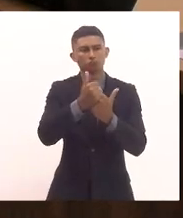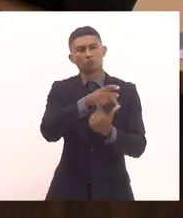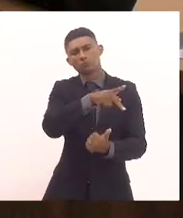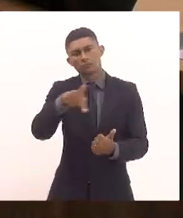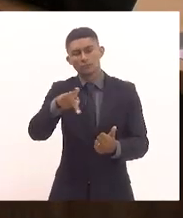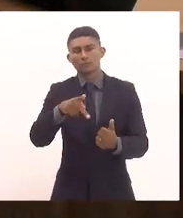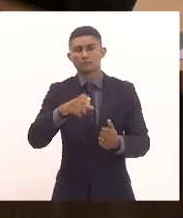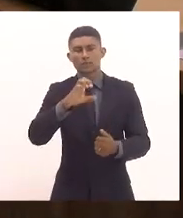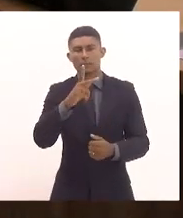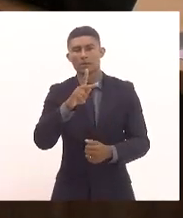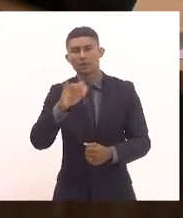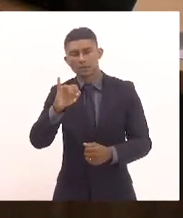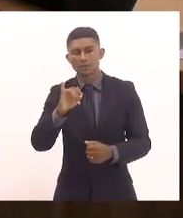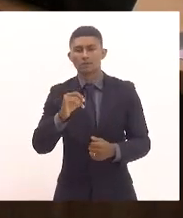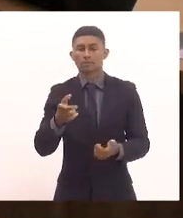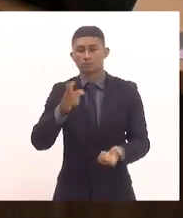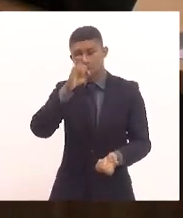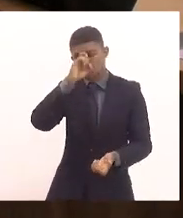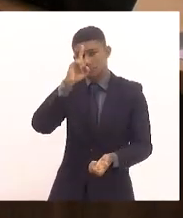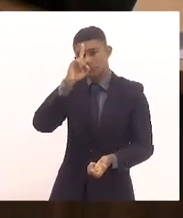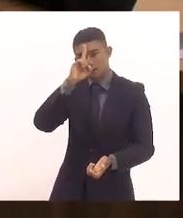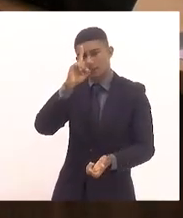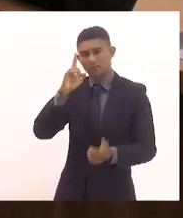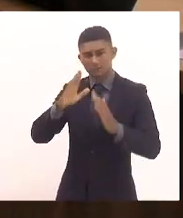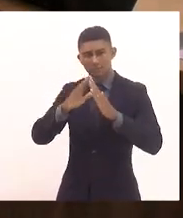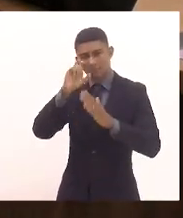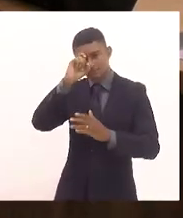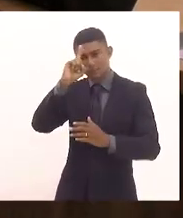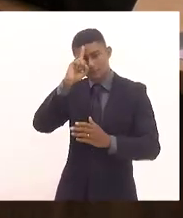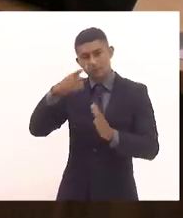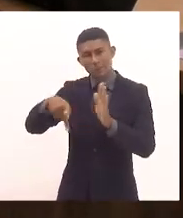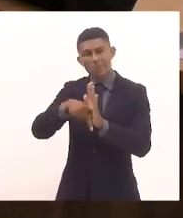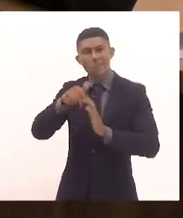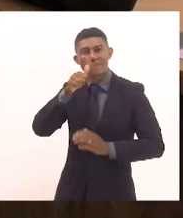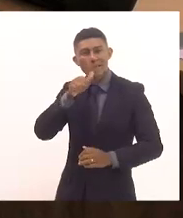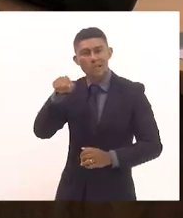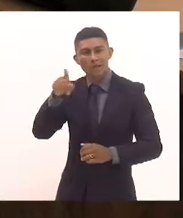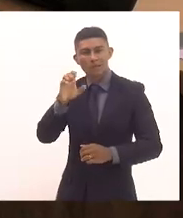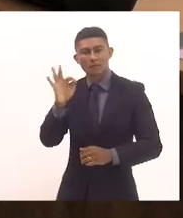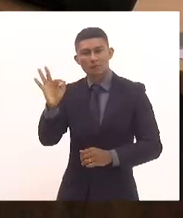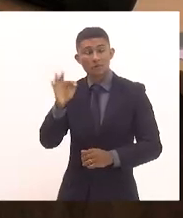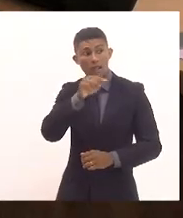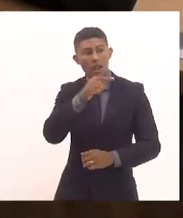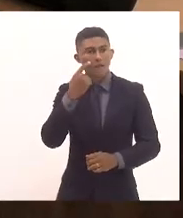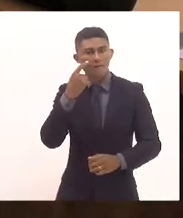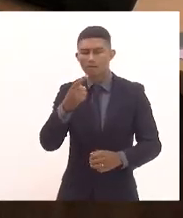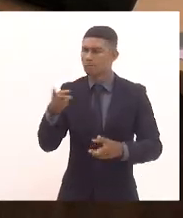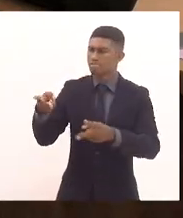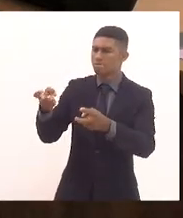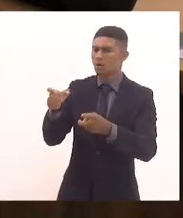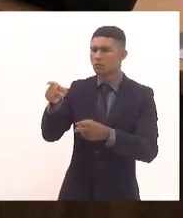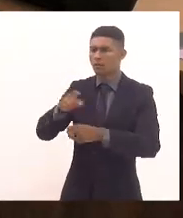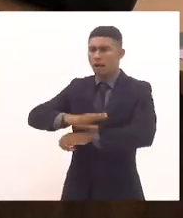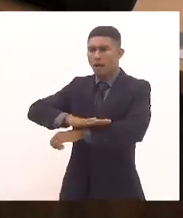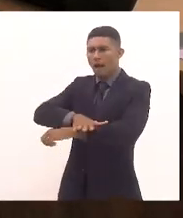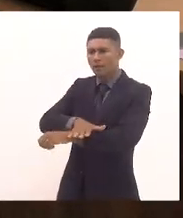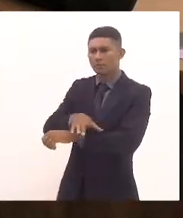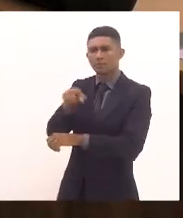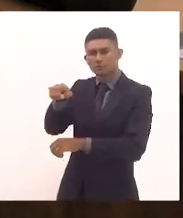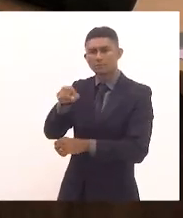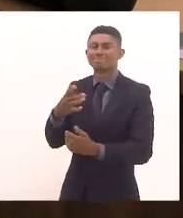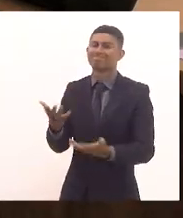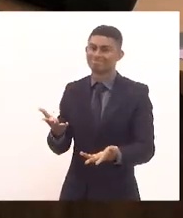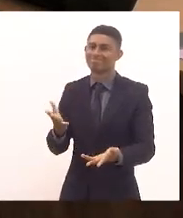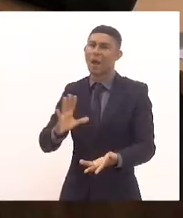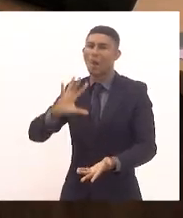do Hospital da Mulher de Cabo Frio, que viu que também o racismo era uma das determinantes na hora